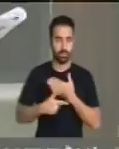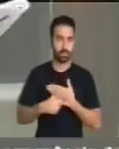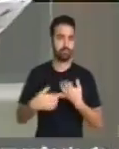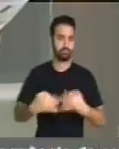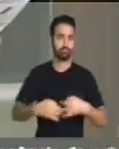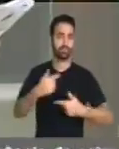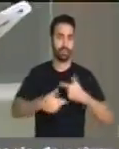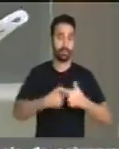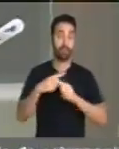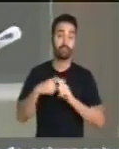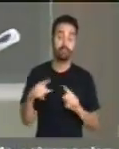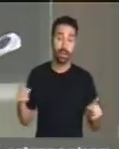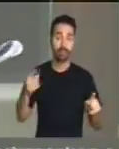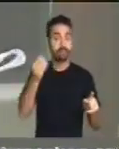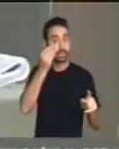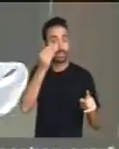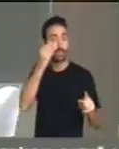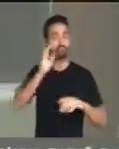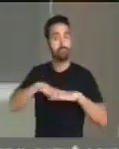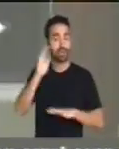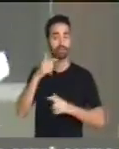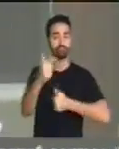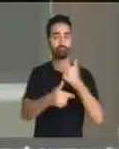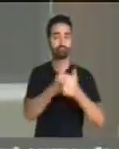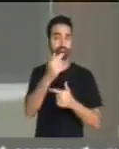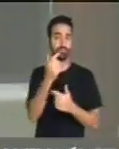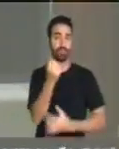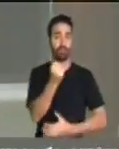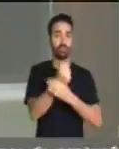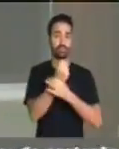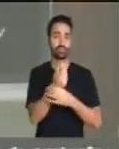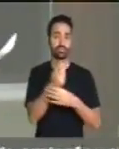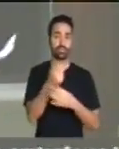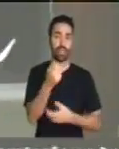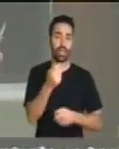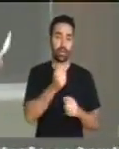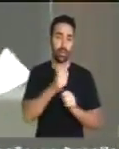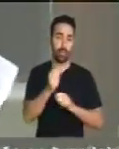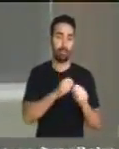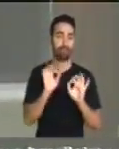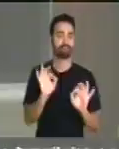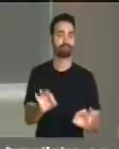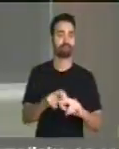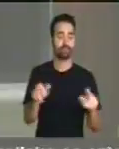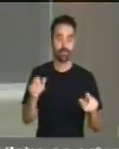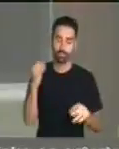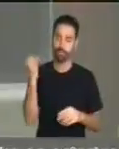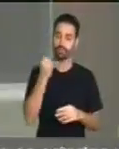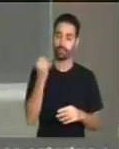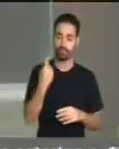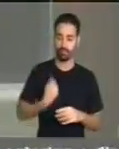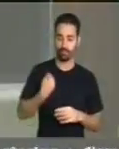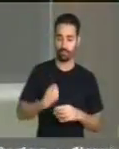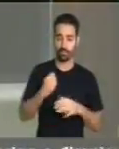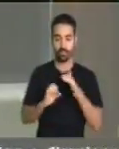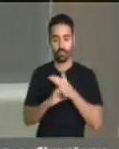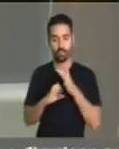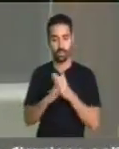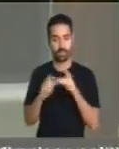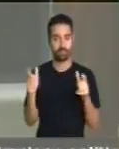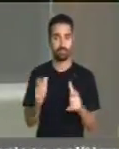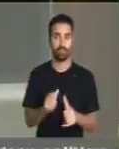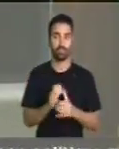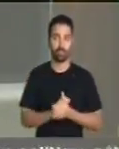procurar ir além para garantir a sustentabilidade da economia é fundamental para a sobrevivência das micro e